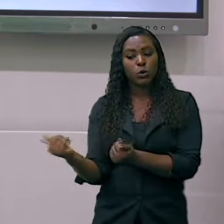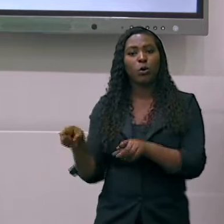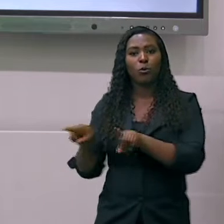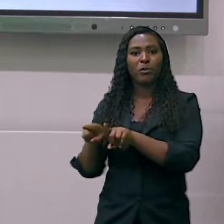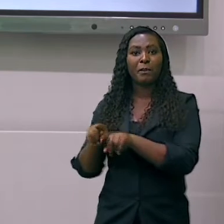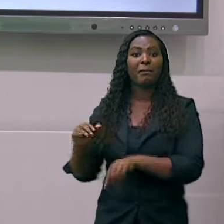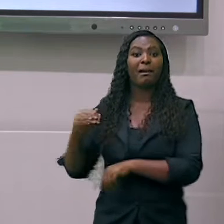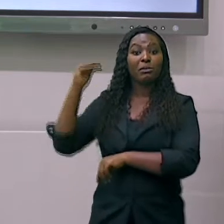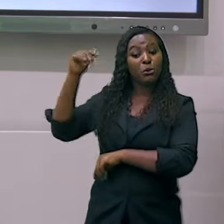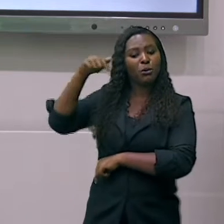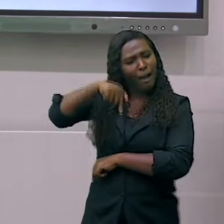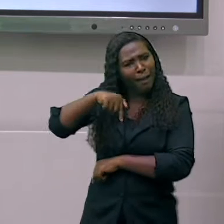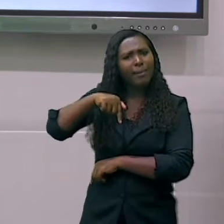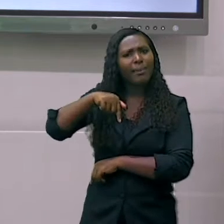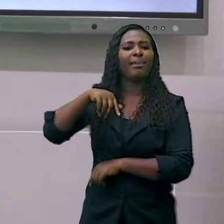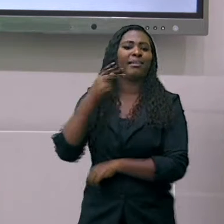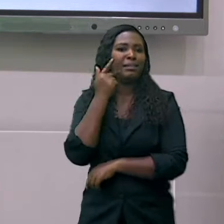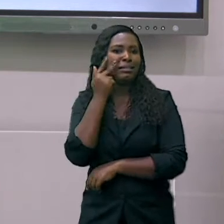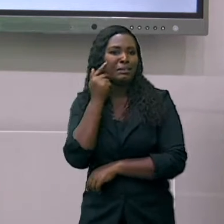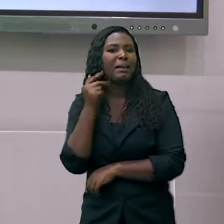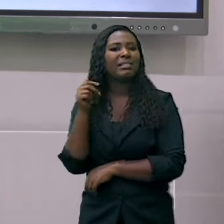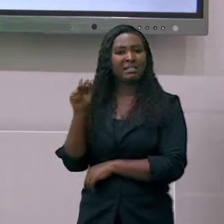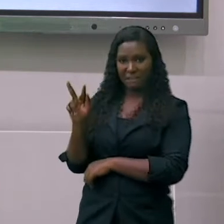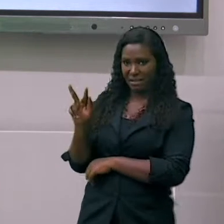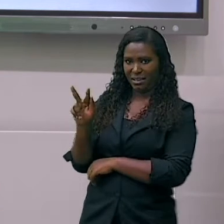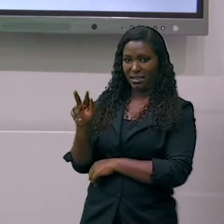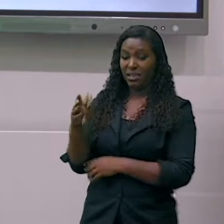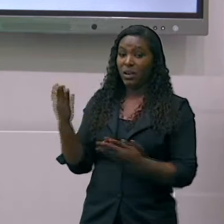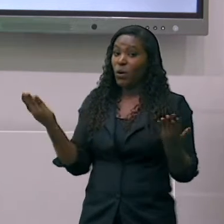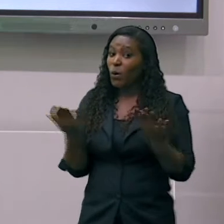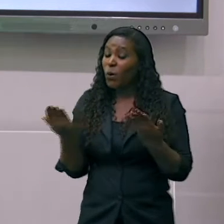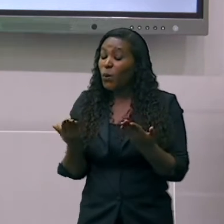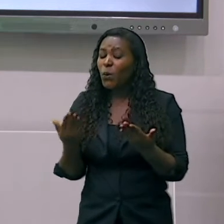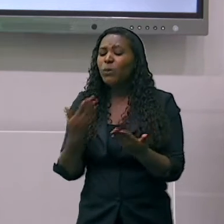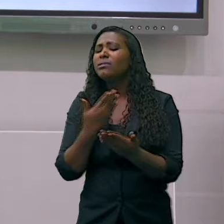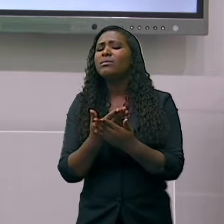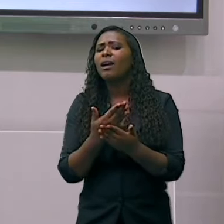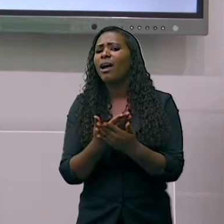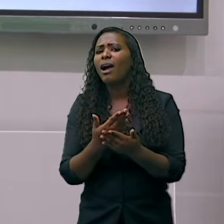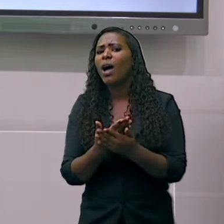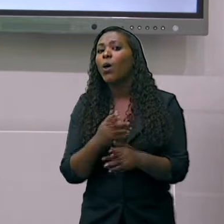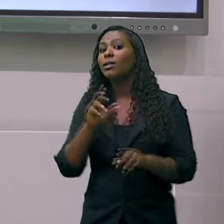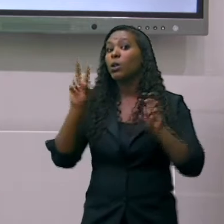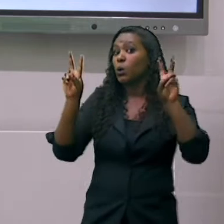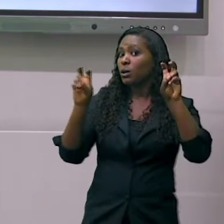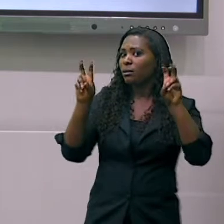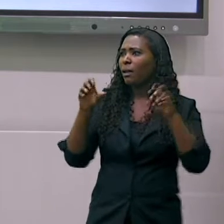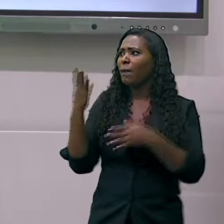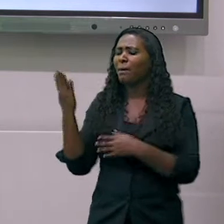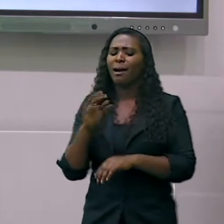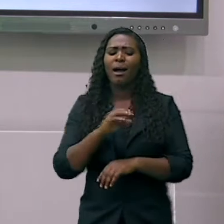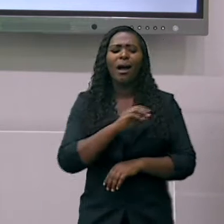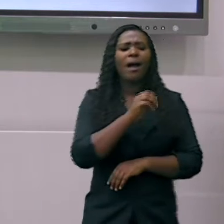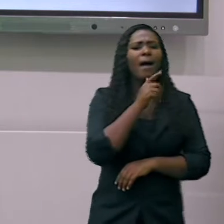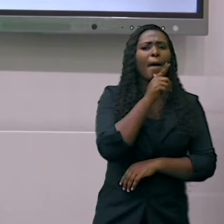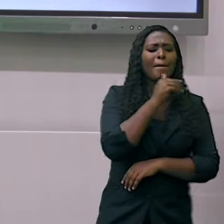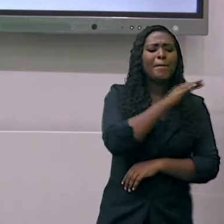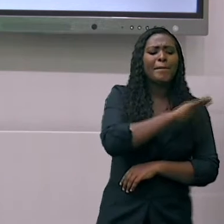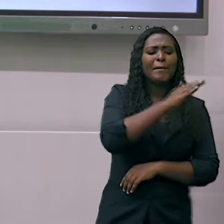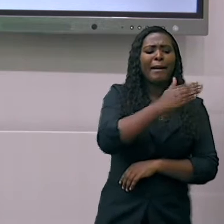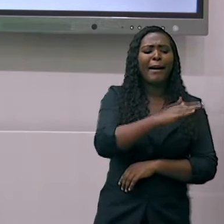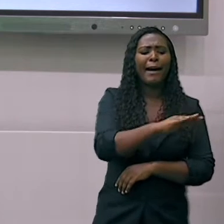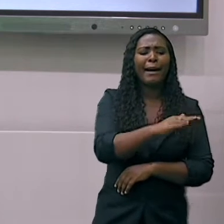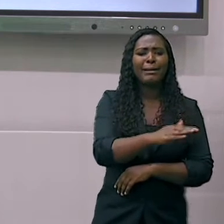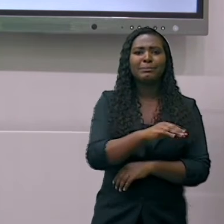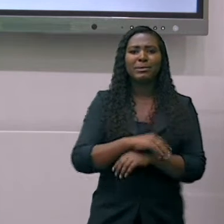aula de hoje, iremos abordar os conceitos e definições de mares e oceanos.